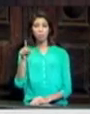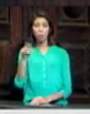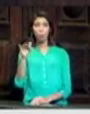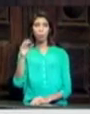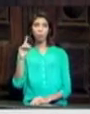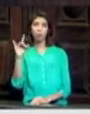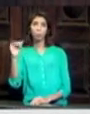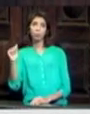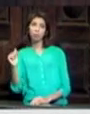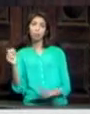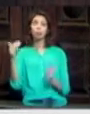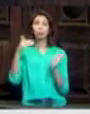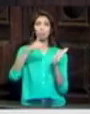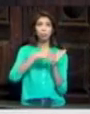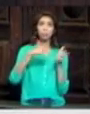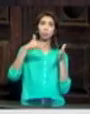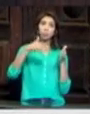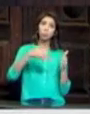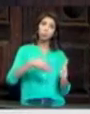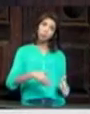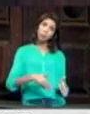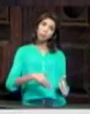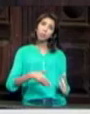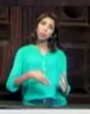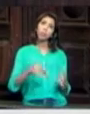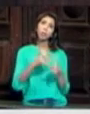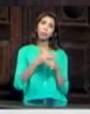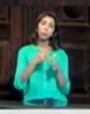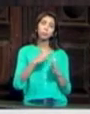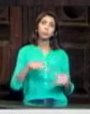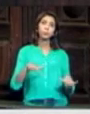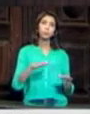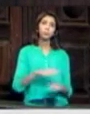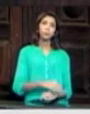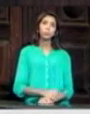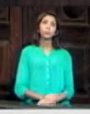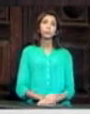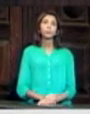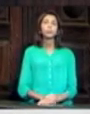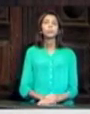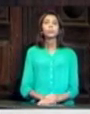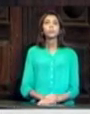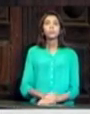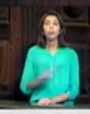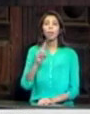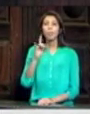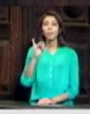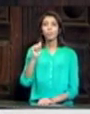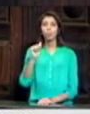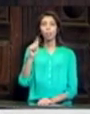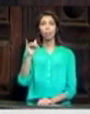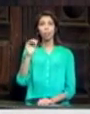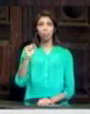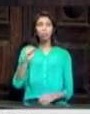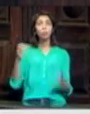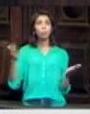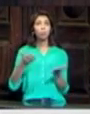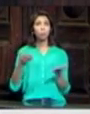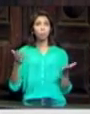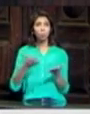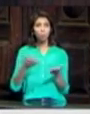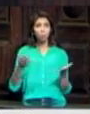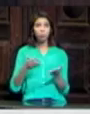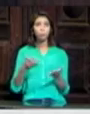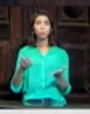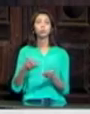até o trevo da chegada do município de Armação dos Búzios. A Via Lagos, hoje,